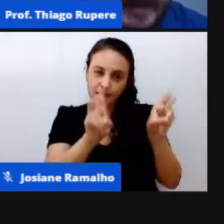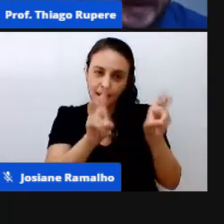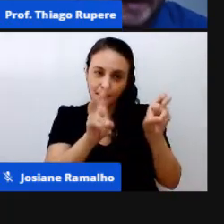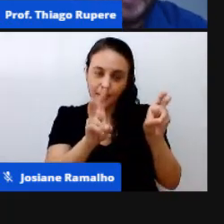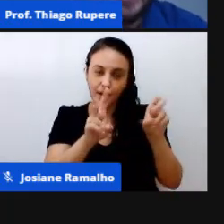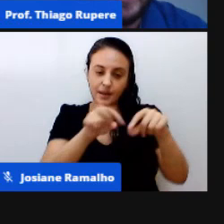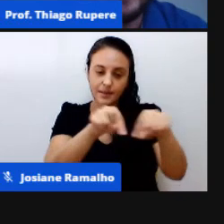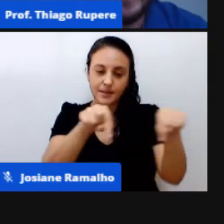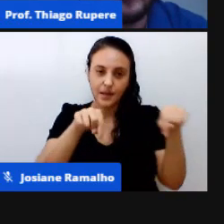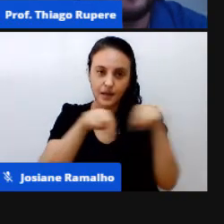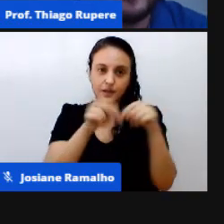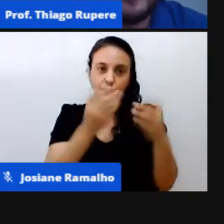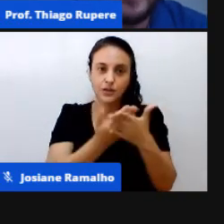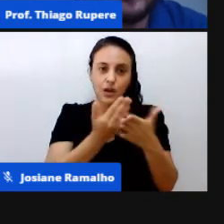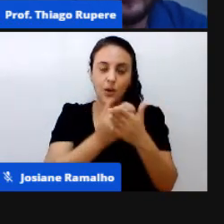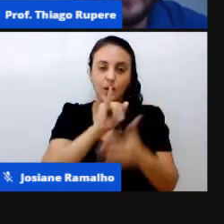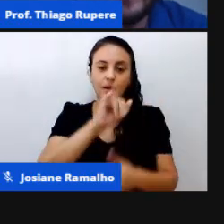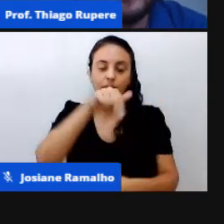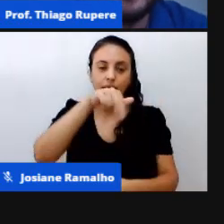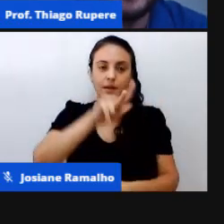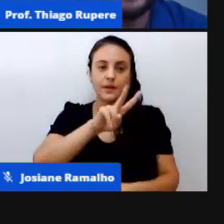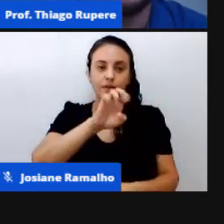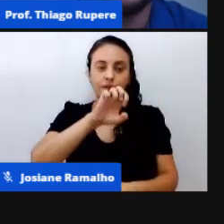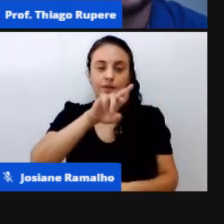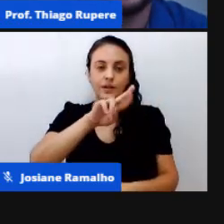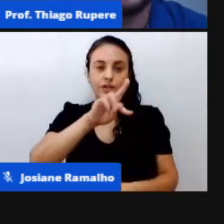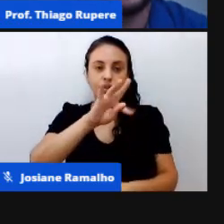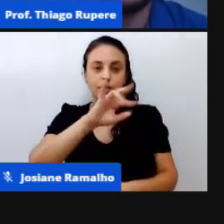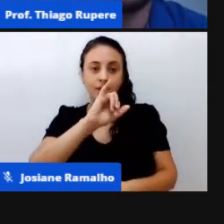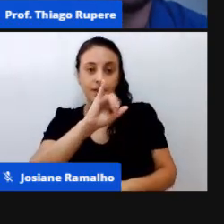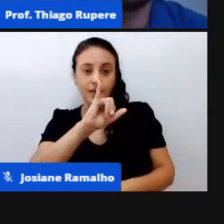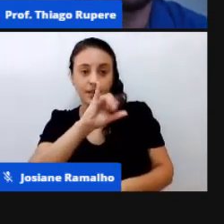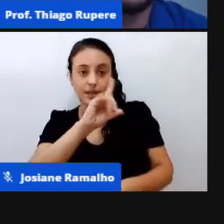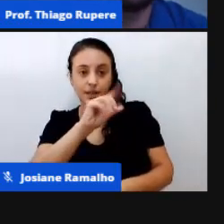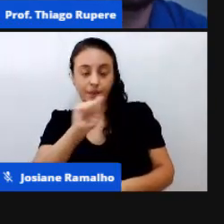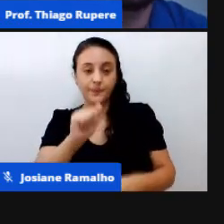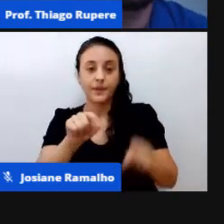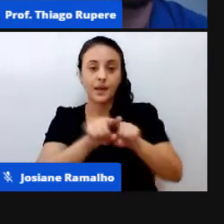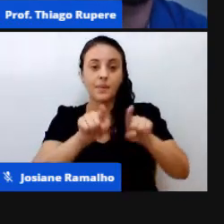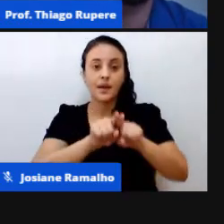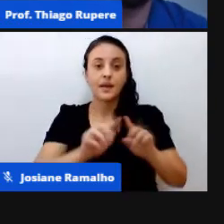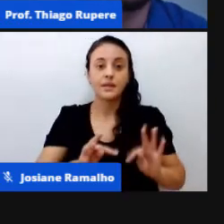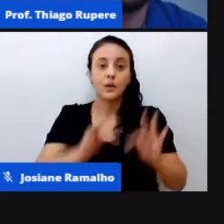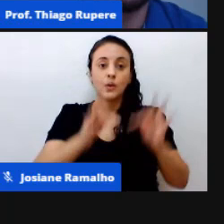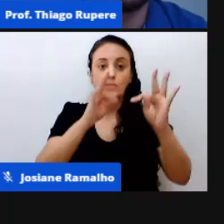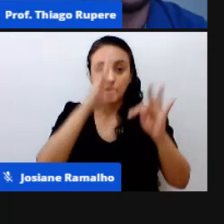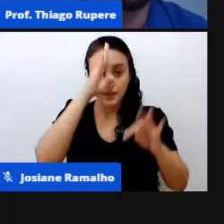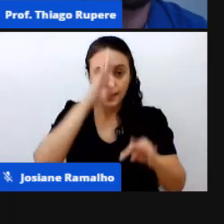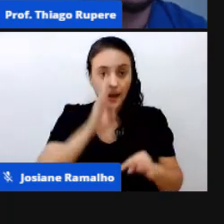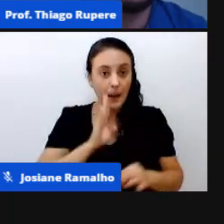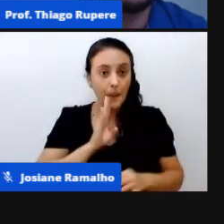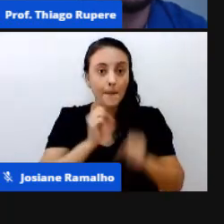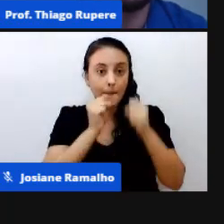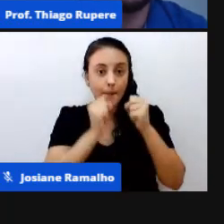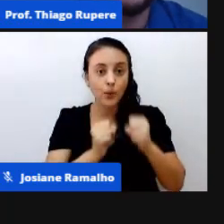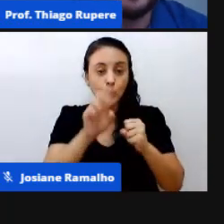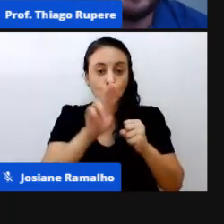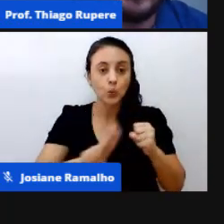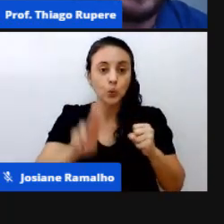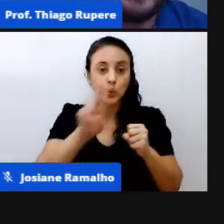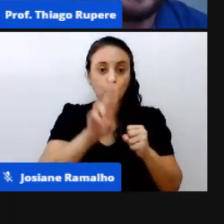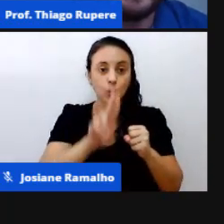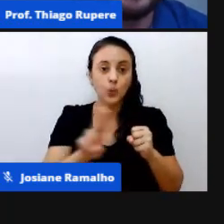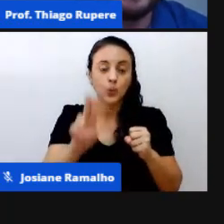também. E as tecnologias gratuitas para se usar, no caso, não só na aplicação